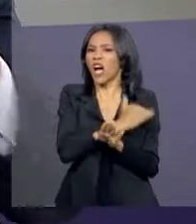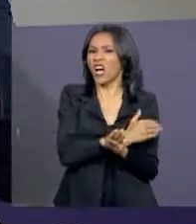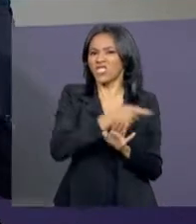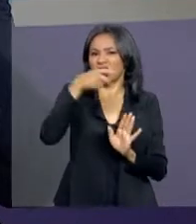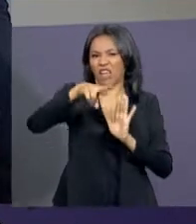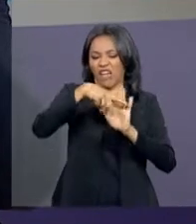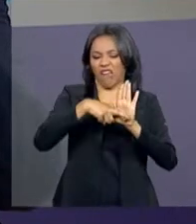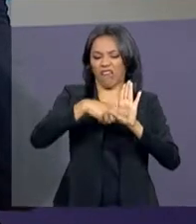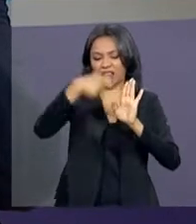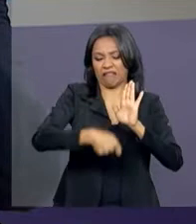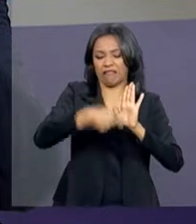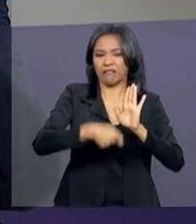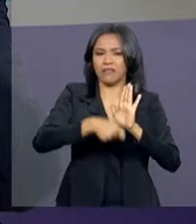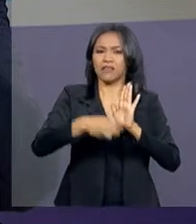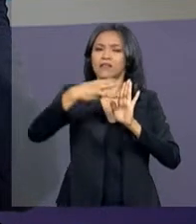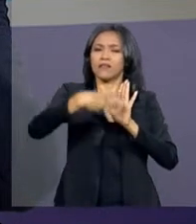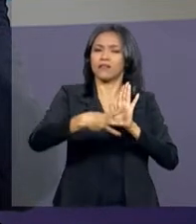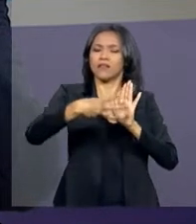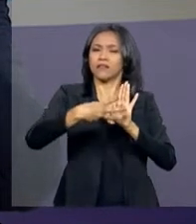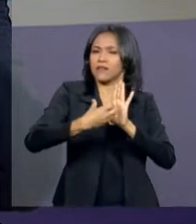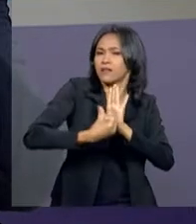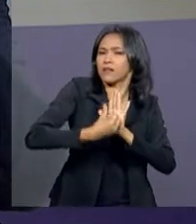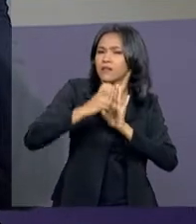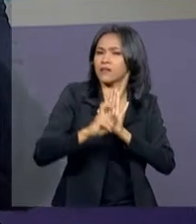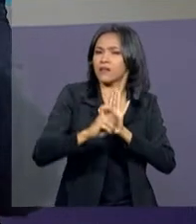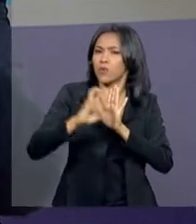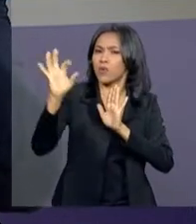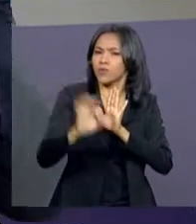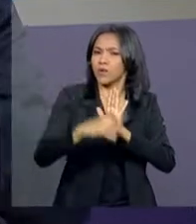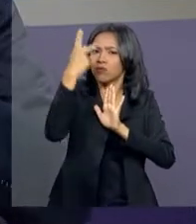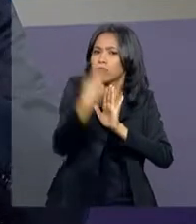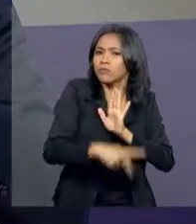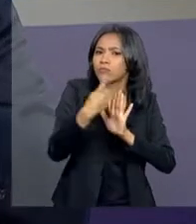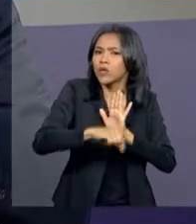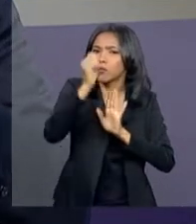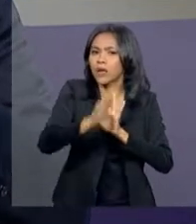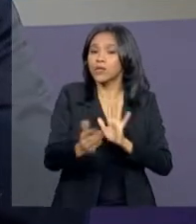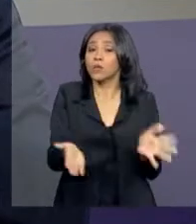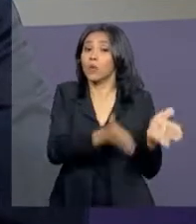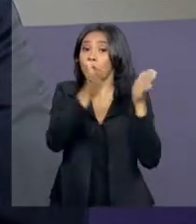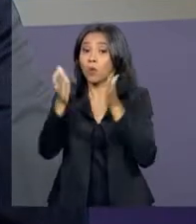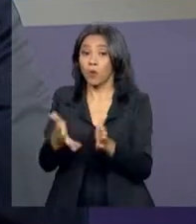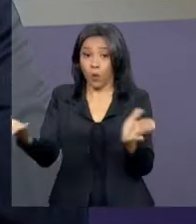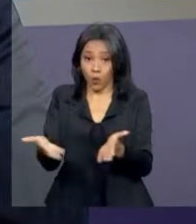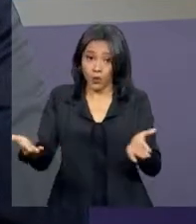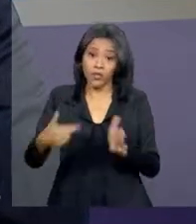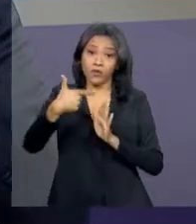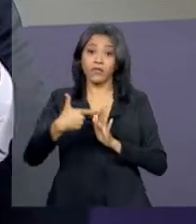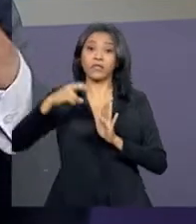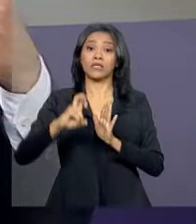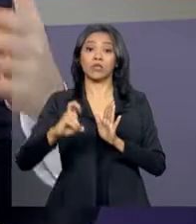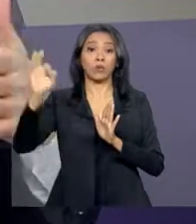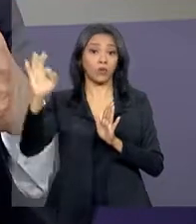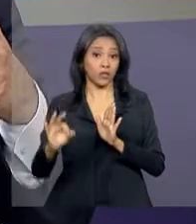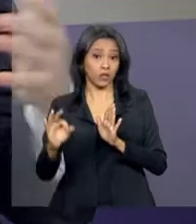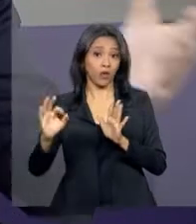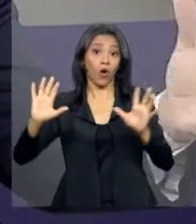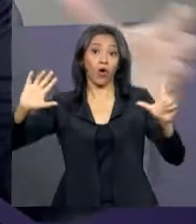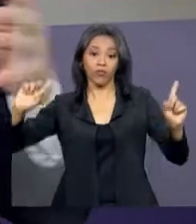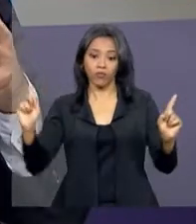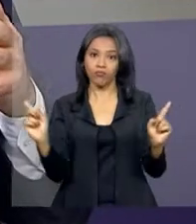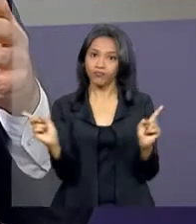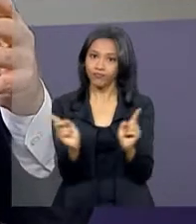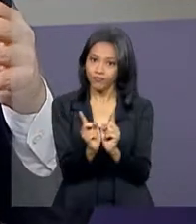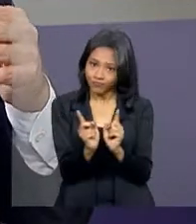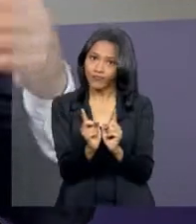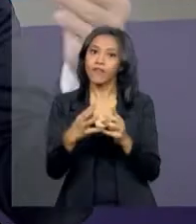no mínimo 65% de conteúdo local em média agora são 25 por cento então isso facilita que